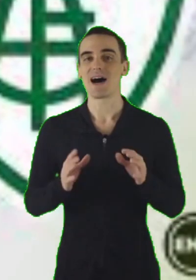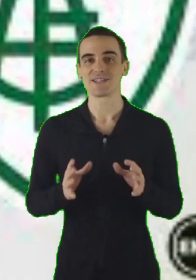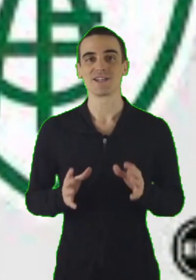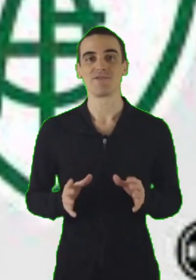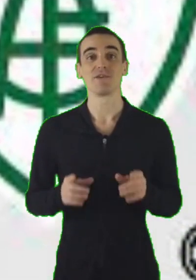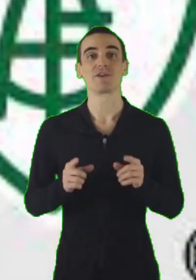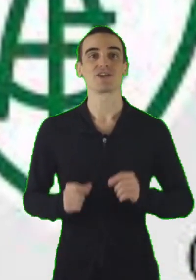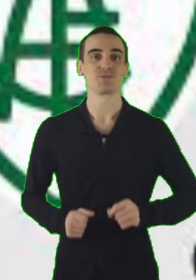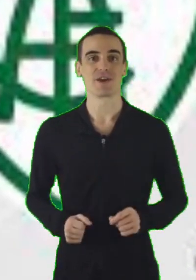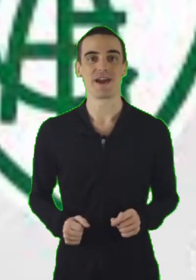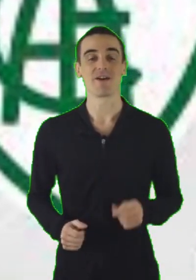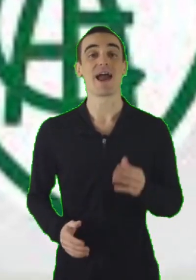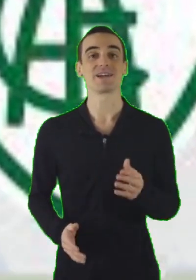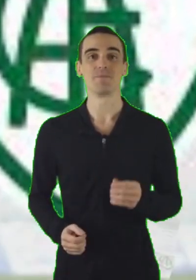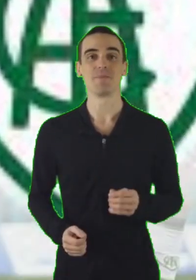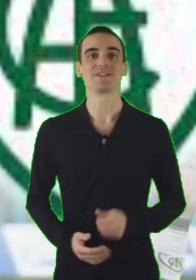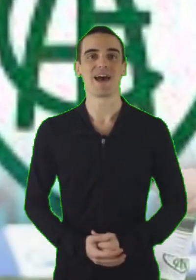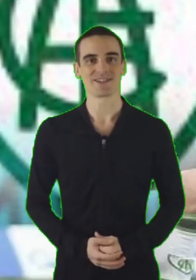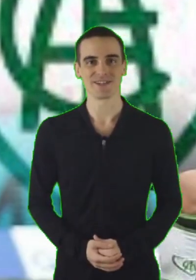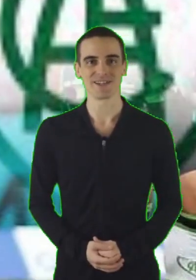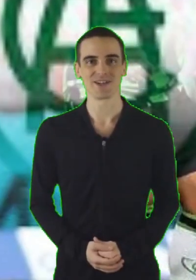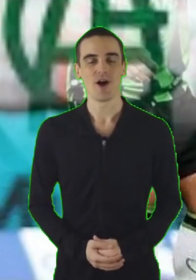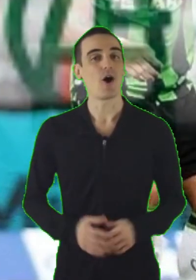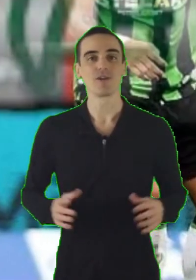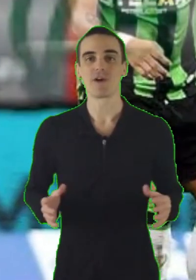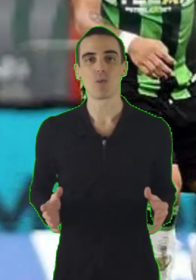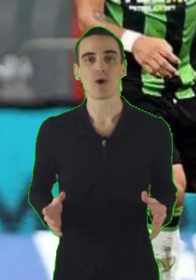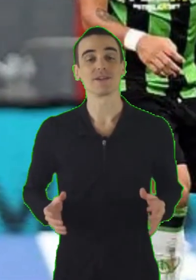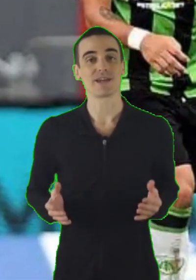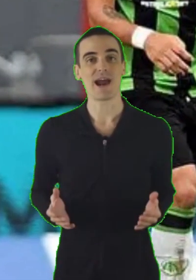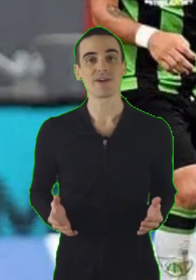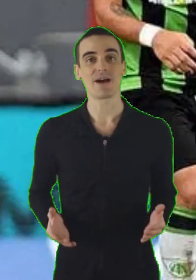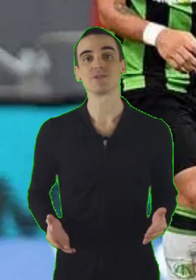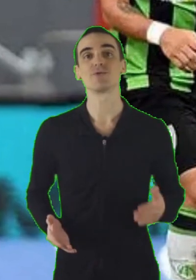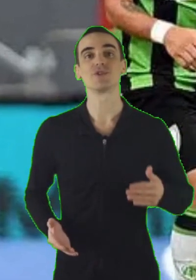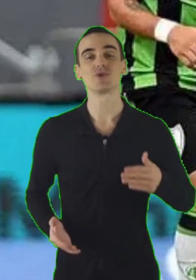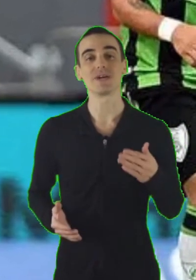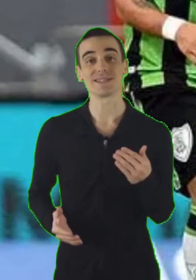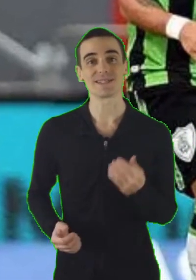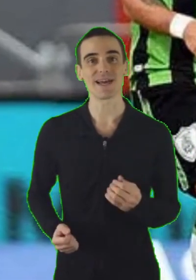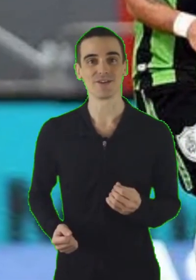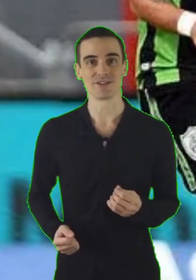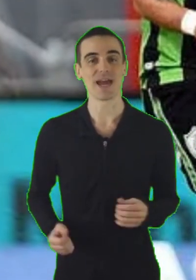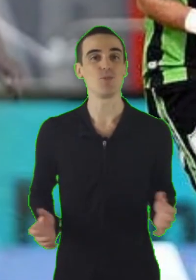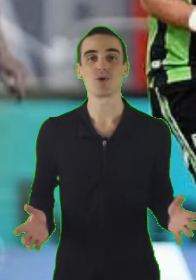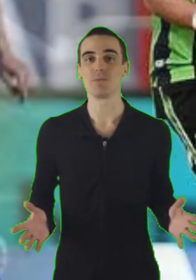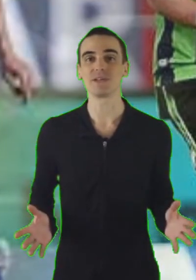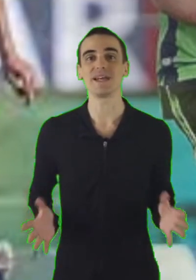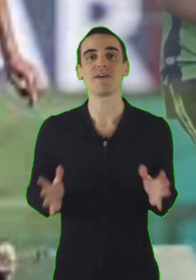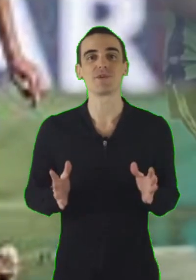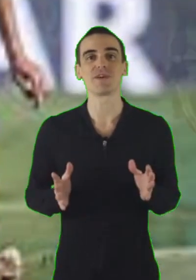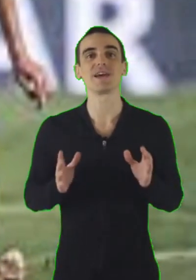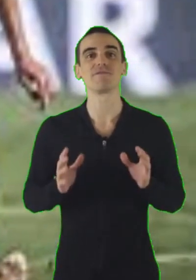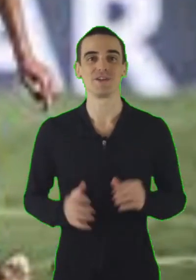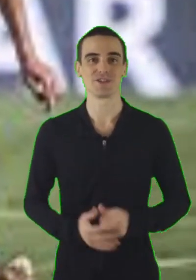contexto da derrota preocupa muito mais do que o resultado em si. Além da atuação fraca, segue a cena do péssimo desempenho de mandante, além de um